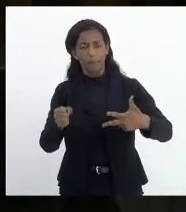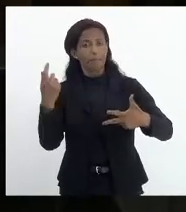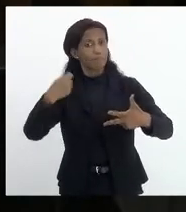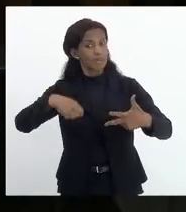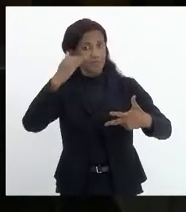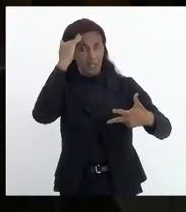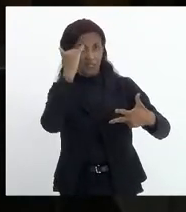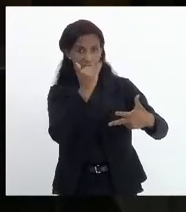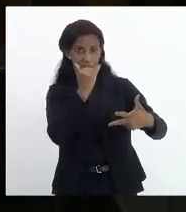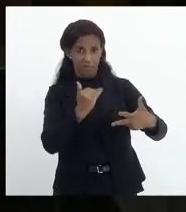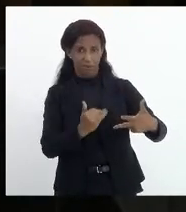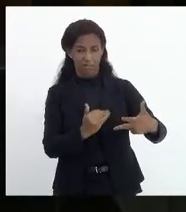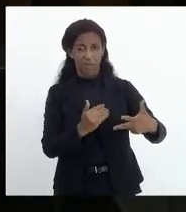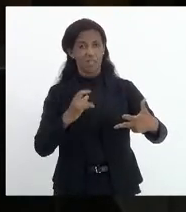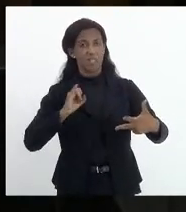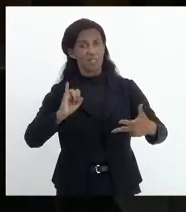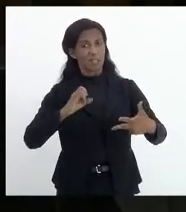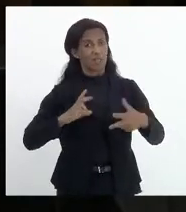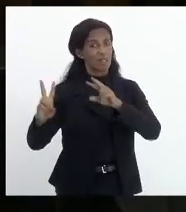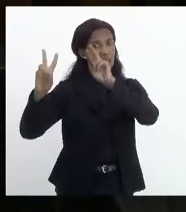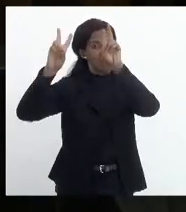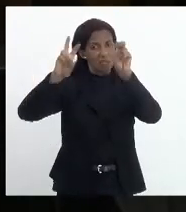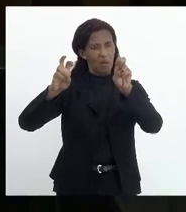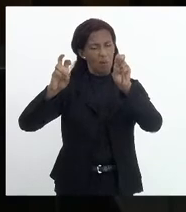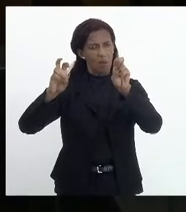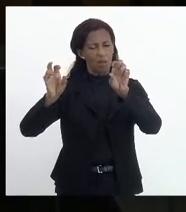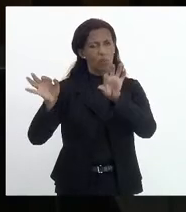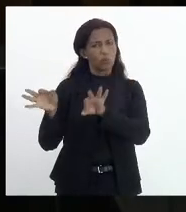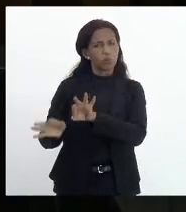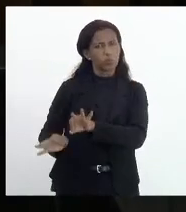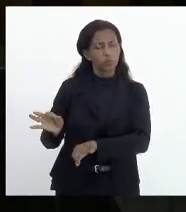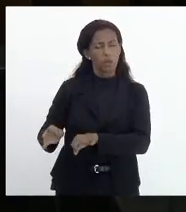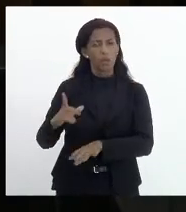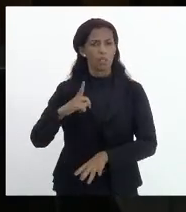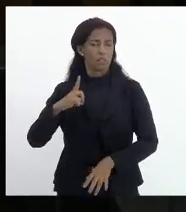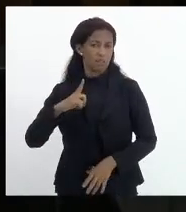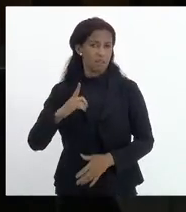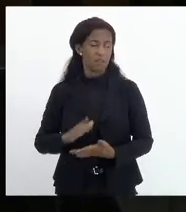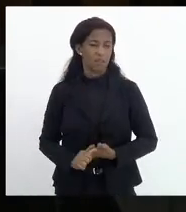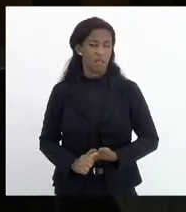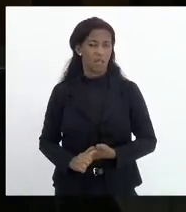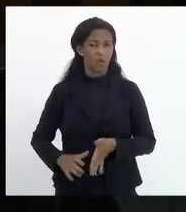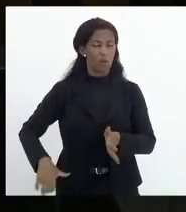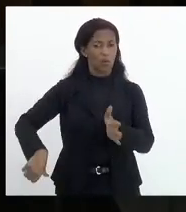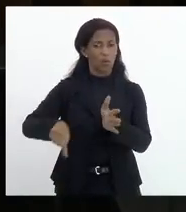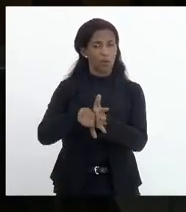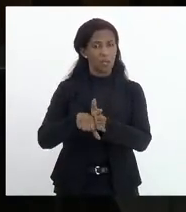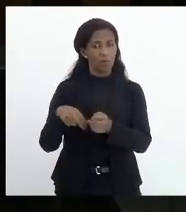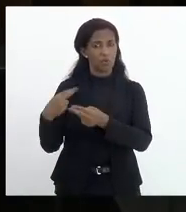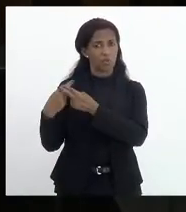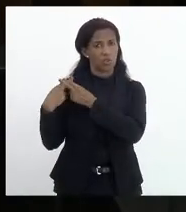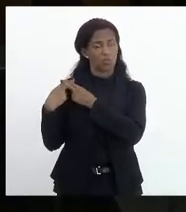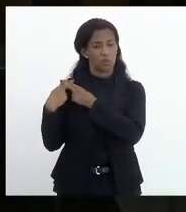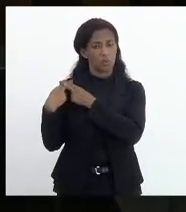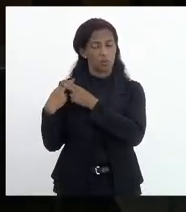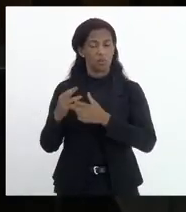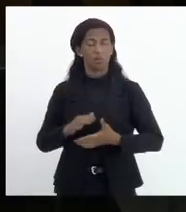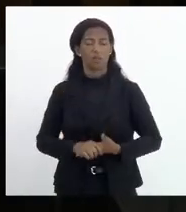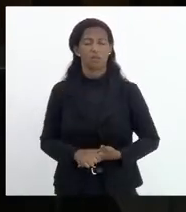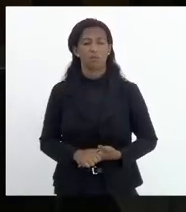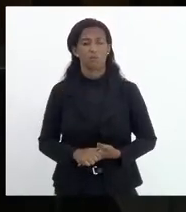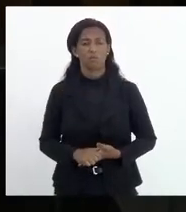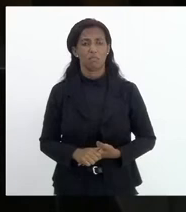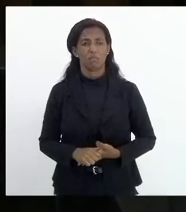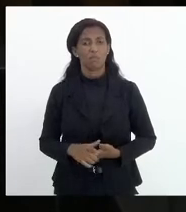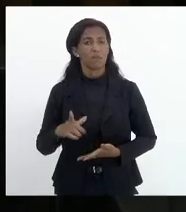se existe o tema jurídico existe o crime de responsabilidade definidor